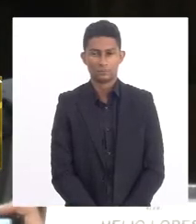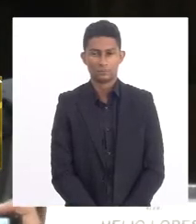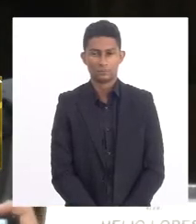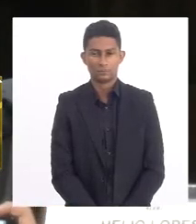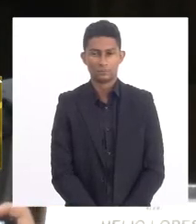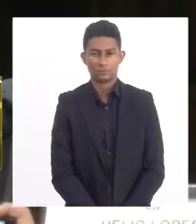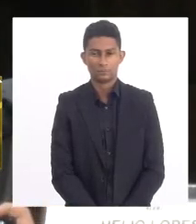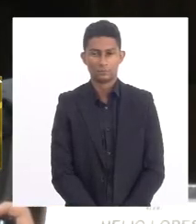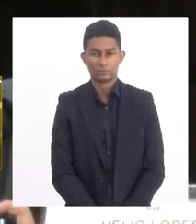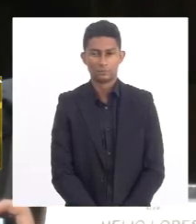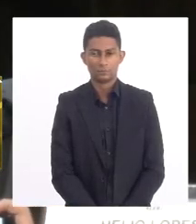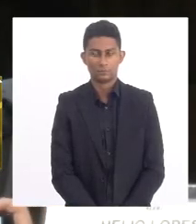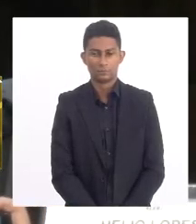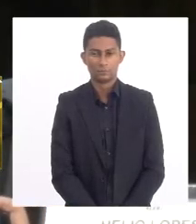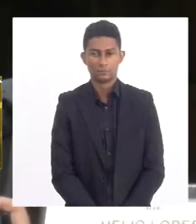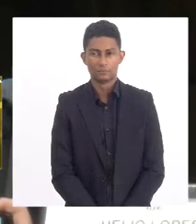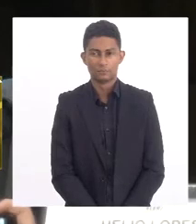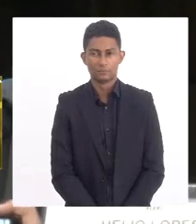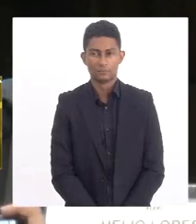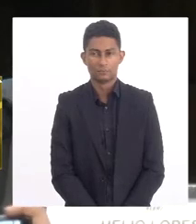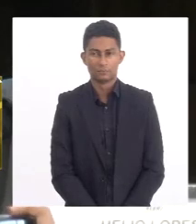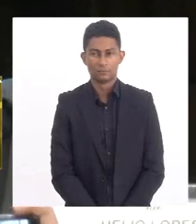E aí